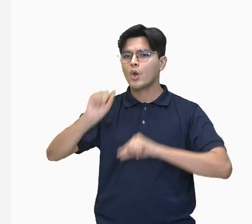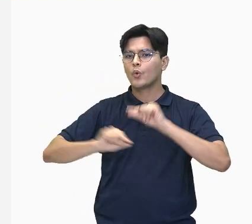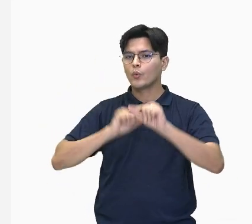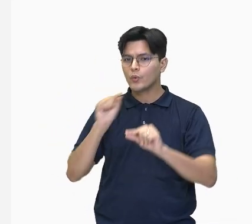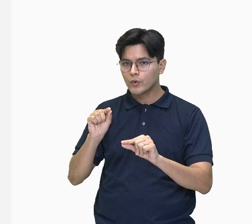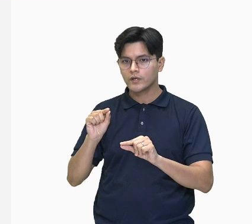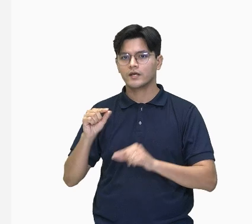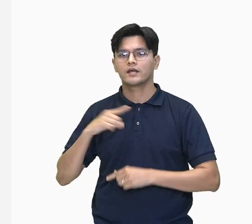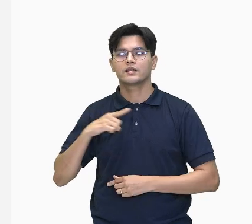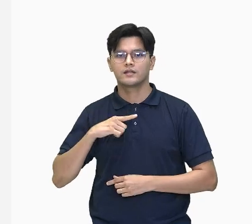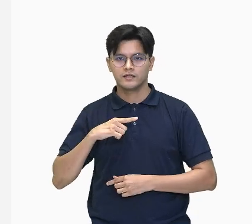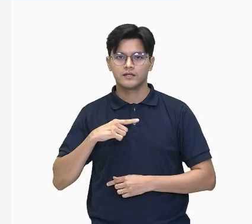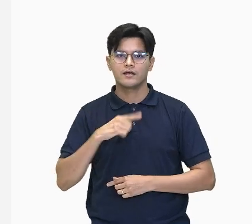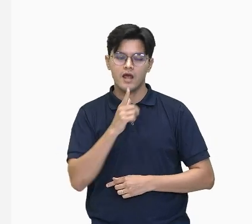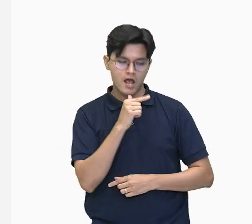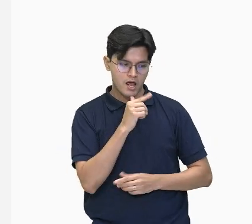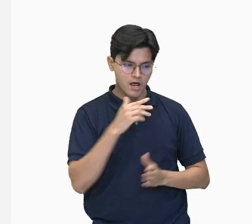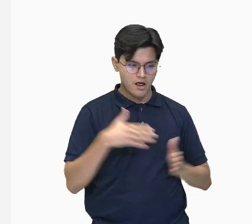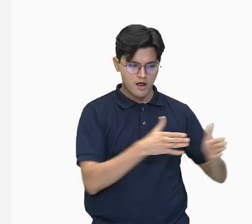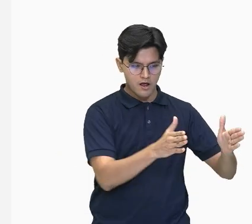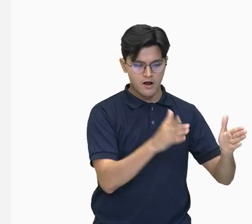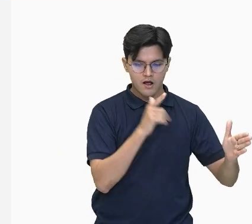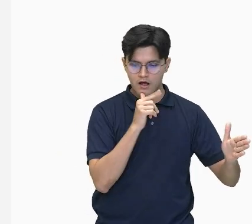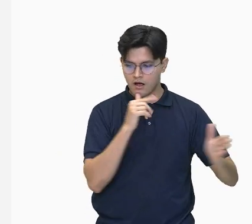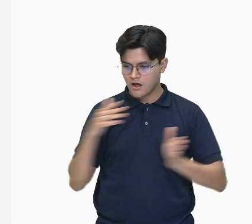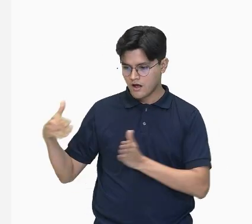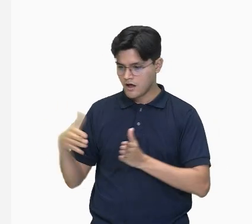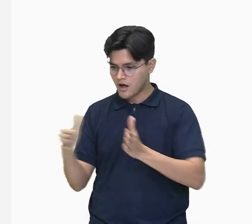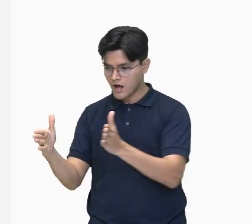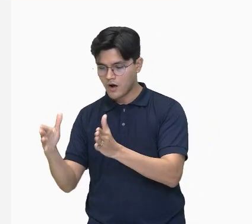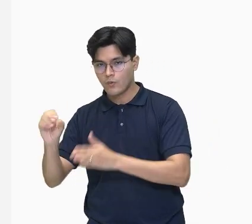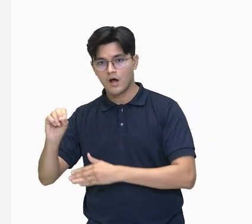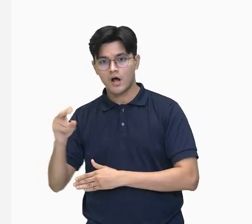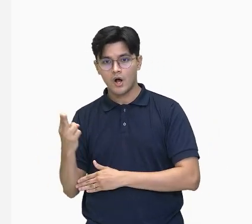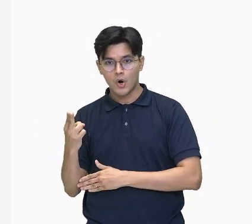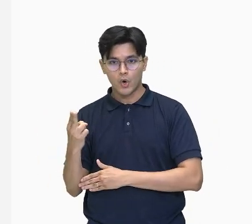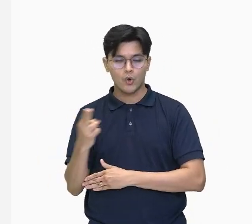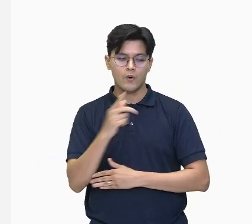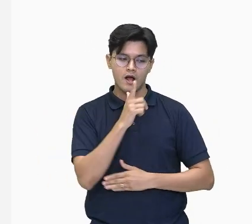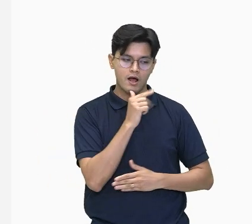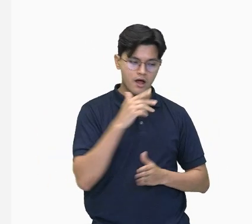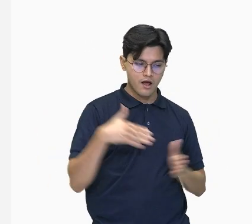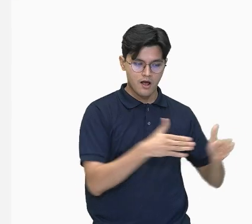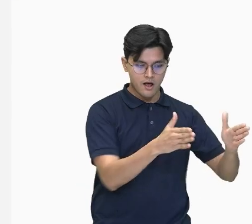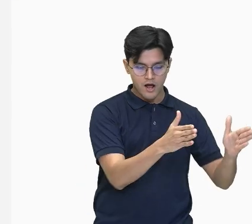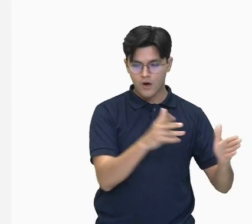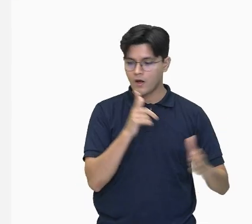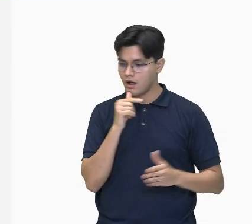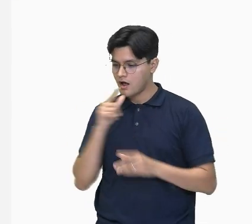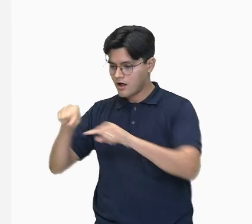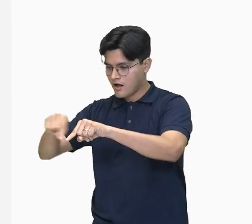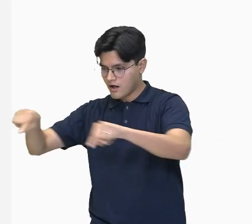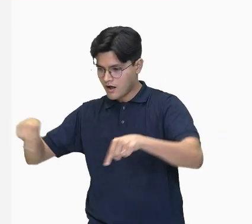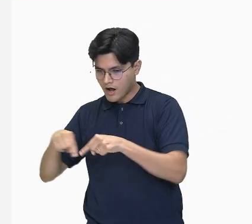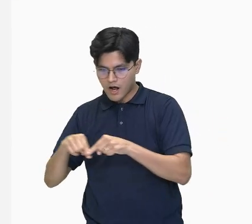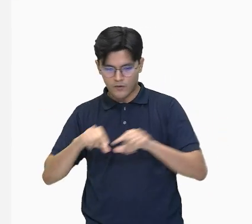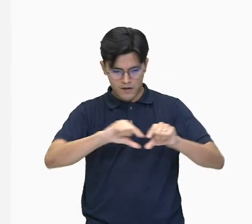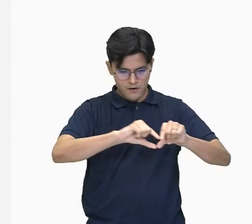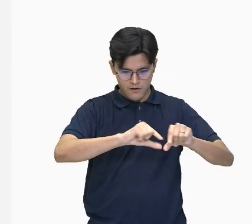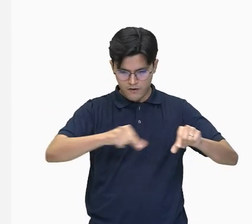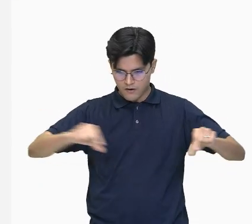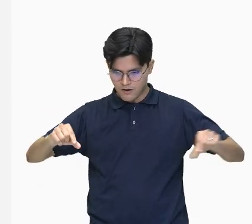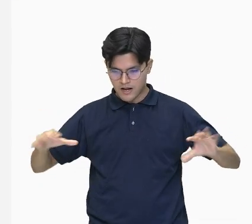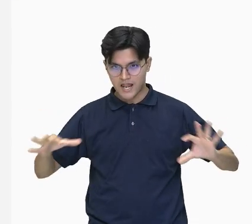um curso d'água a outro ou a um lago. E aí nós temos como exemplo de furos, né,